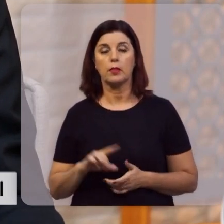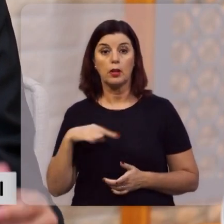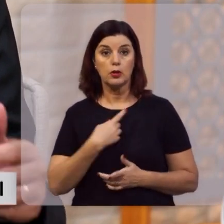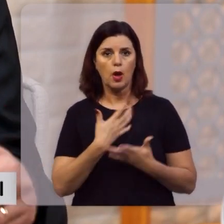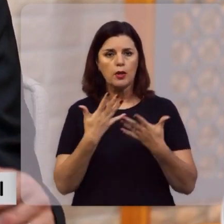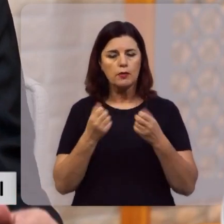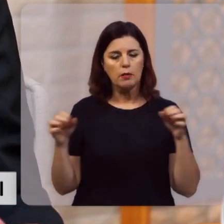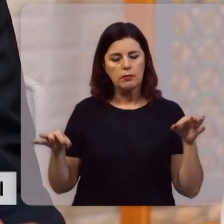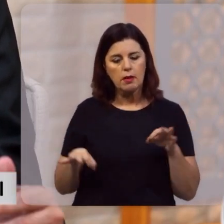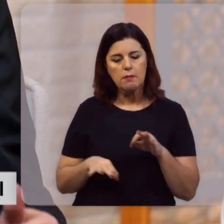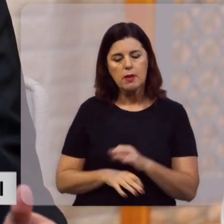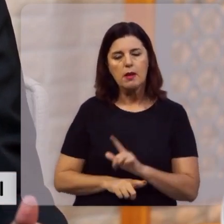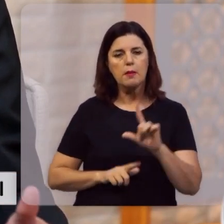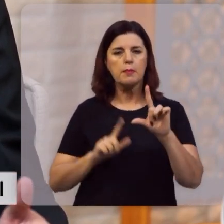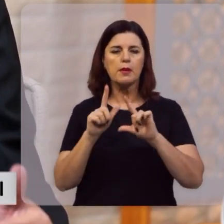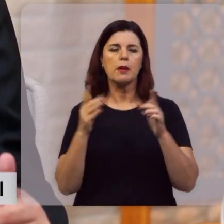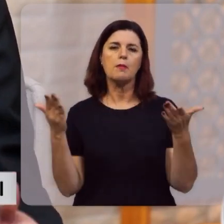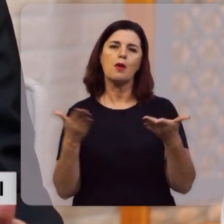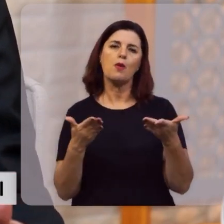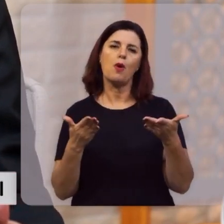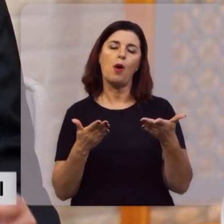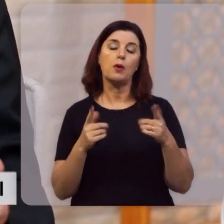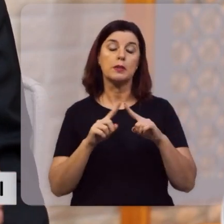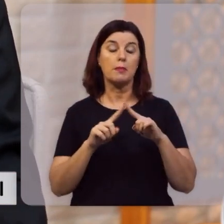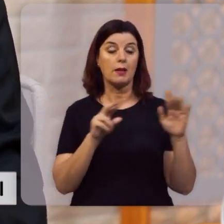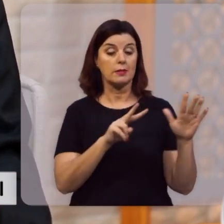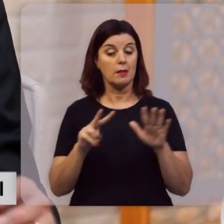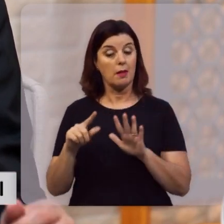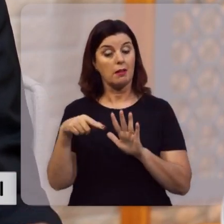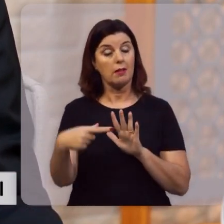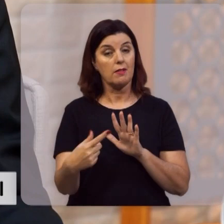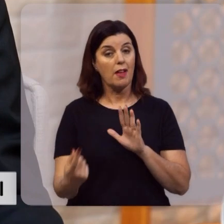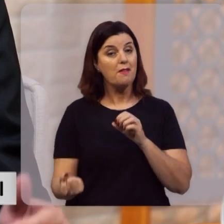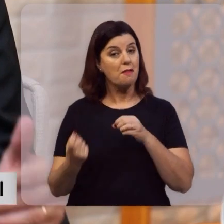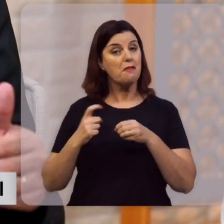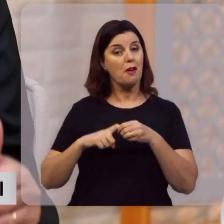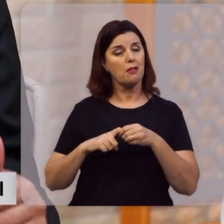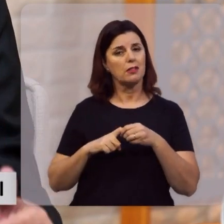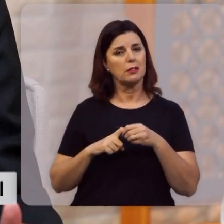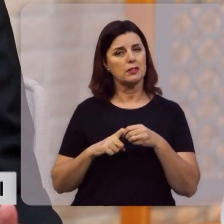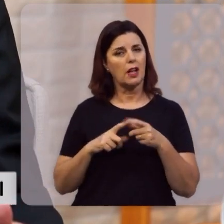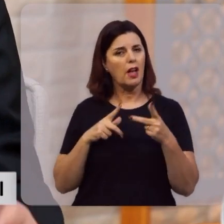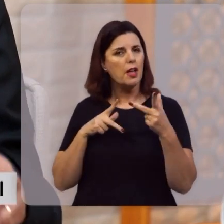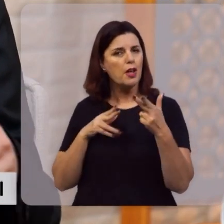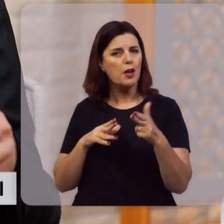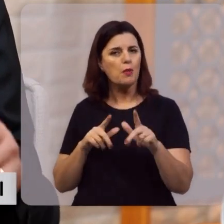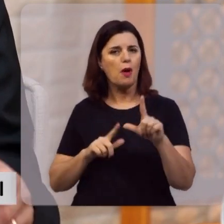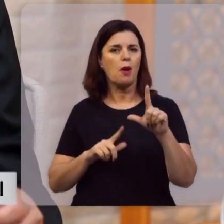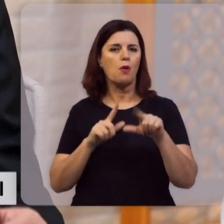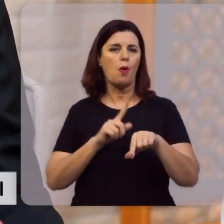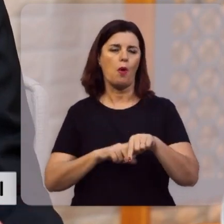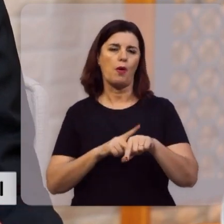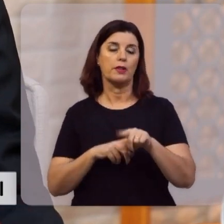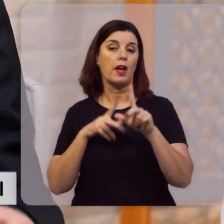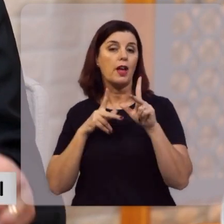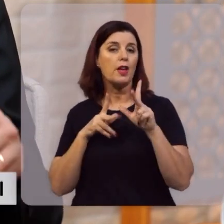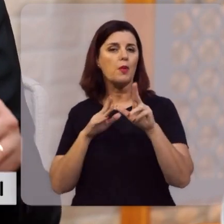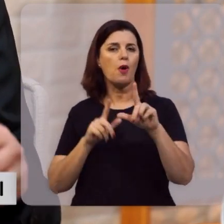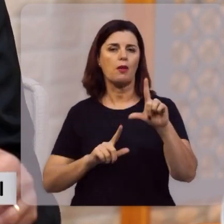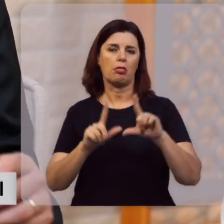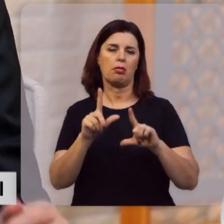@IPBOficial. Nós vamos terminando o nosso programa de hoje, mas semana que vem estaremos de volta, neste mesmo